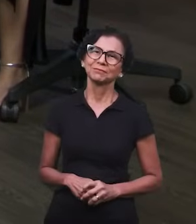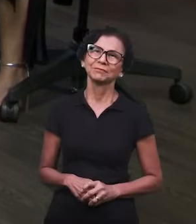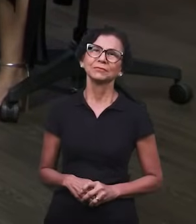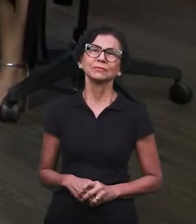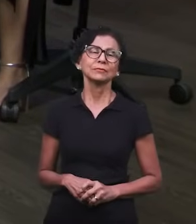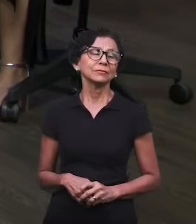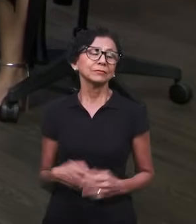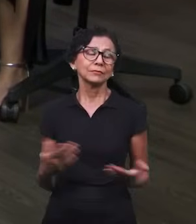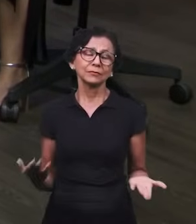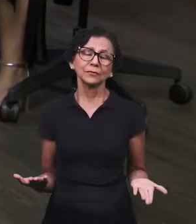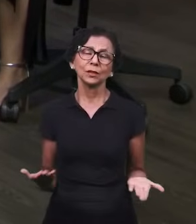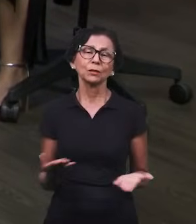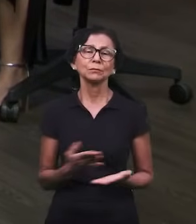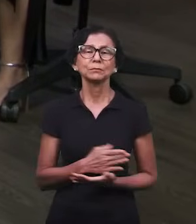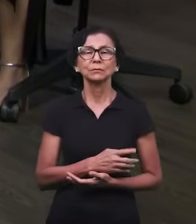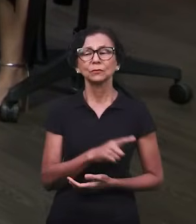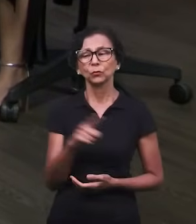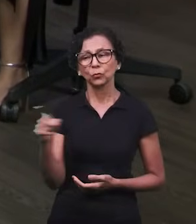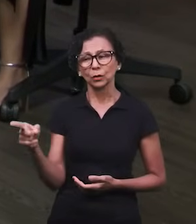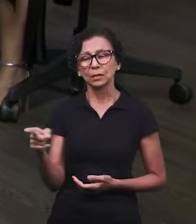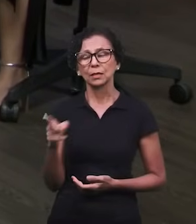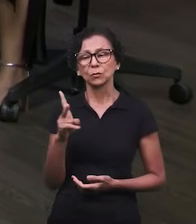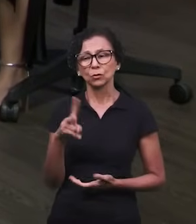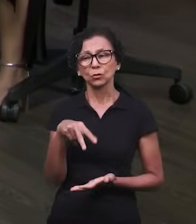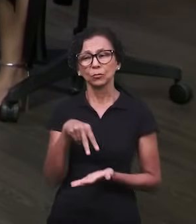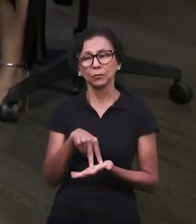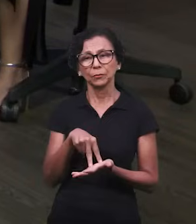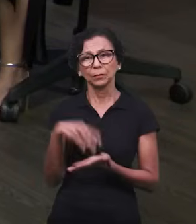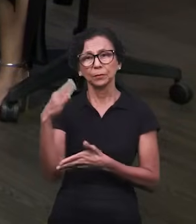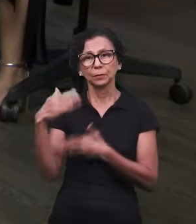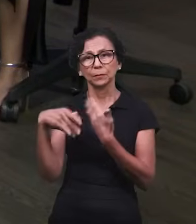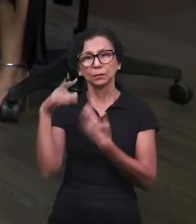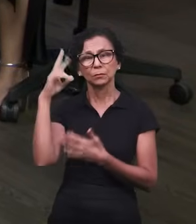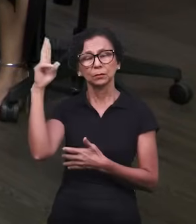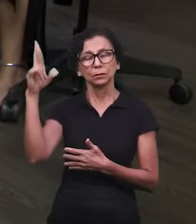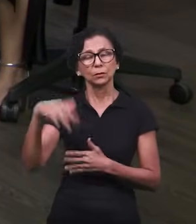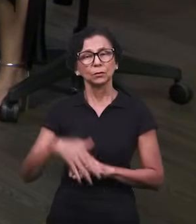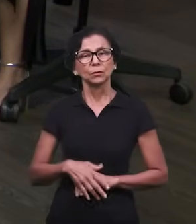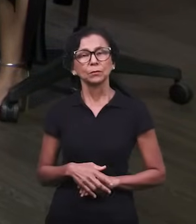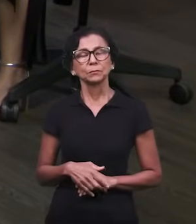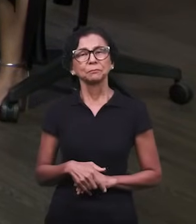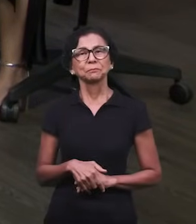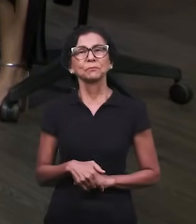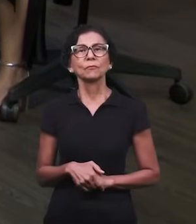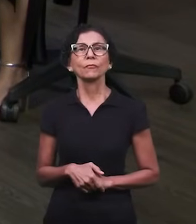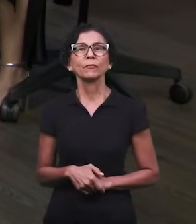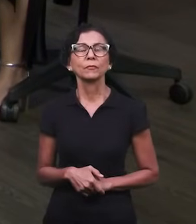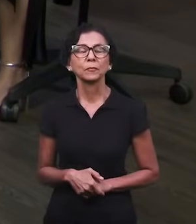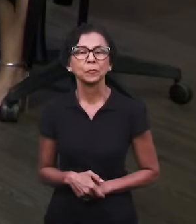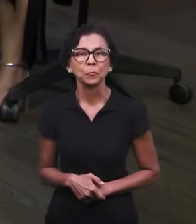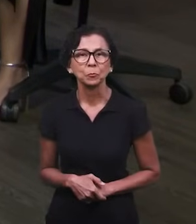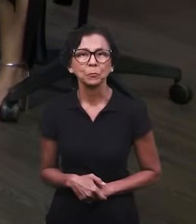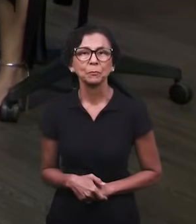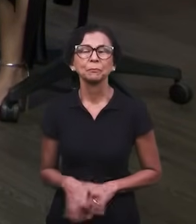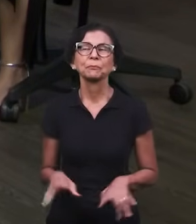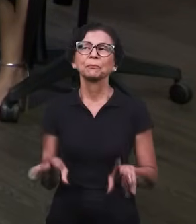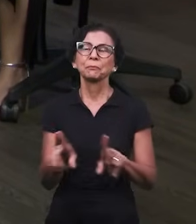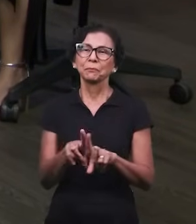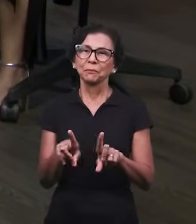eles estão ali vivendo a sua experiência e que vocês estão firmes na experiência de vocês. E é um outro aspecto que já foi